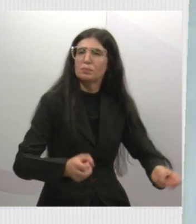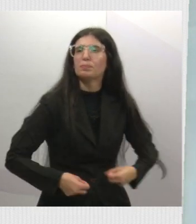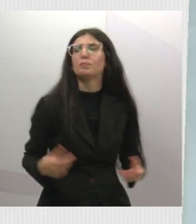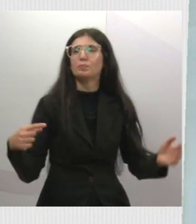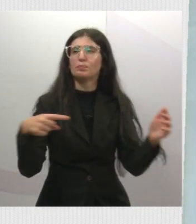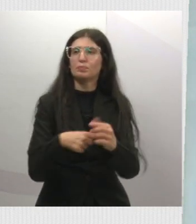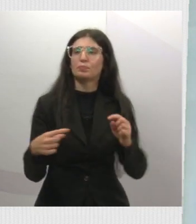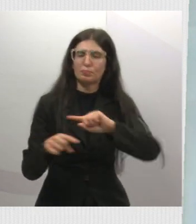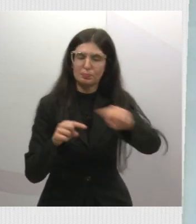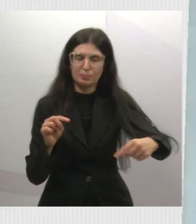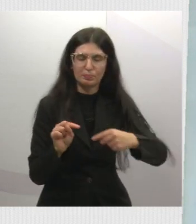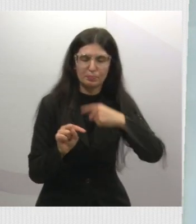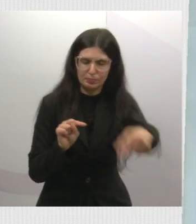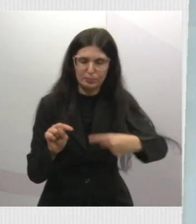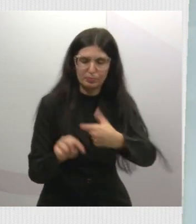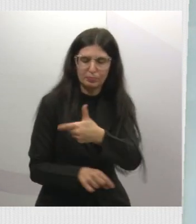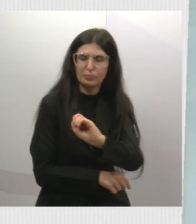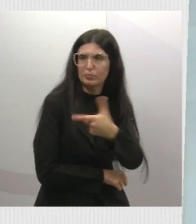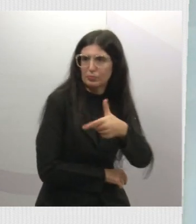2020,